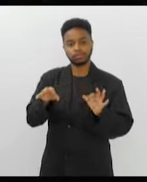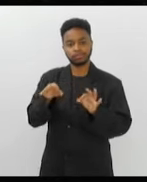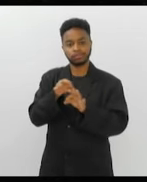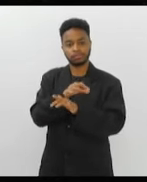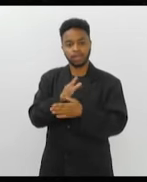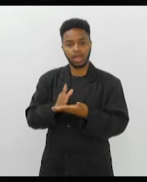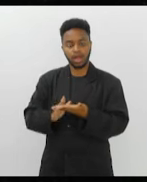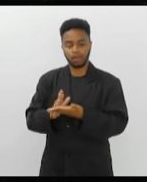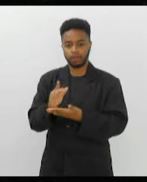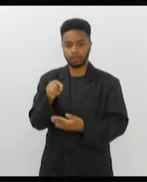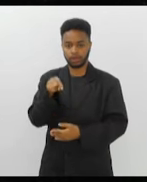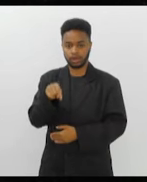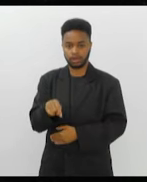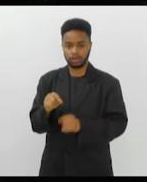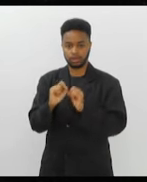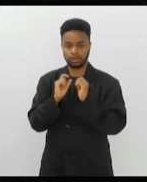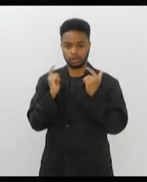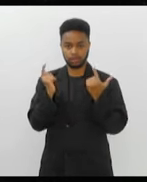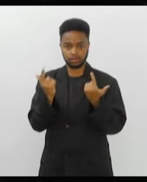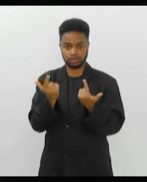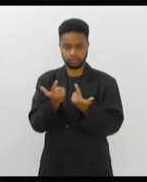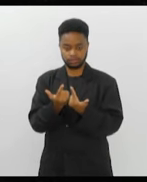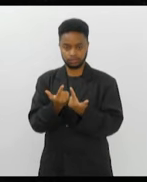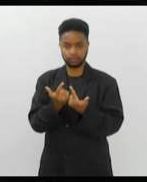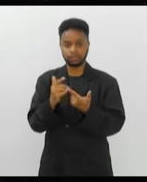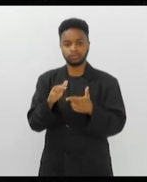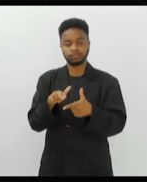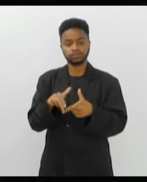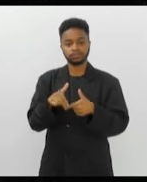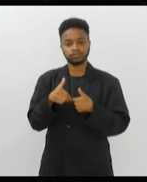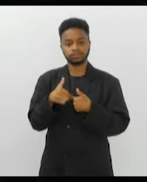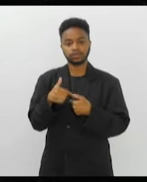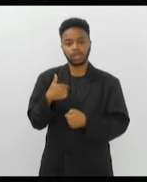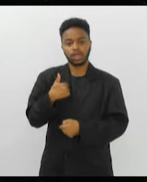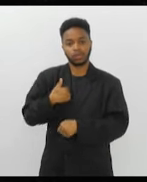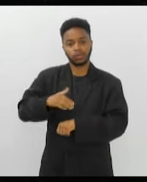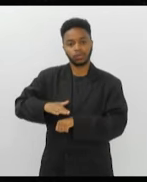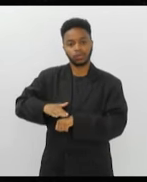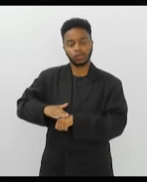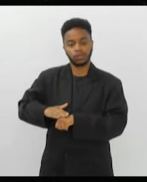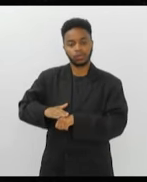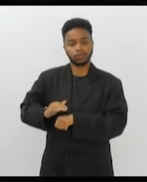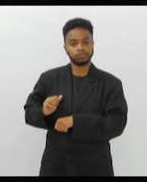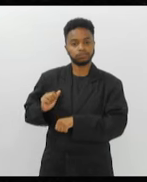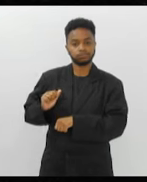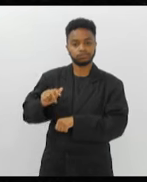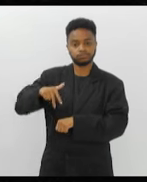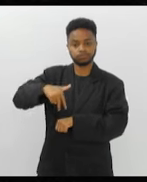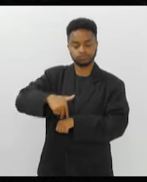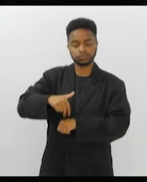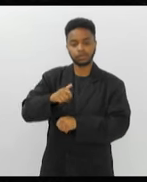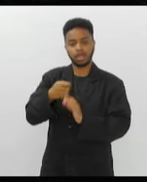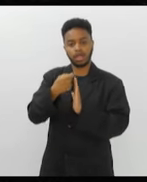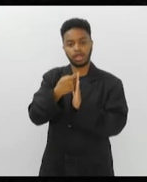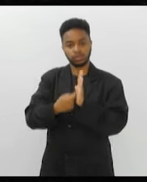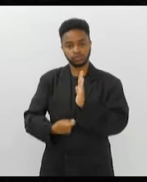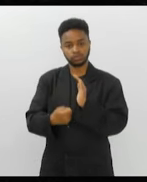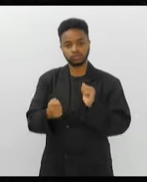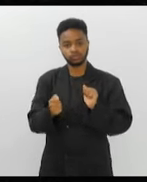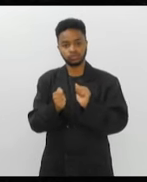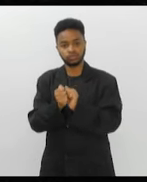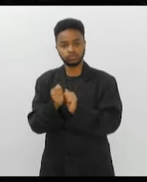casa, cujo inicialmente fui autor em coautoria com o